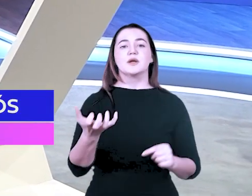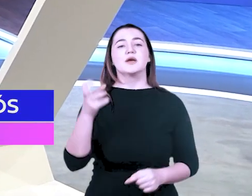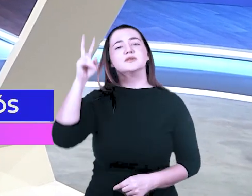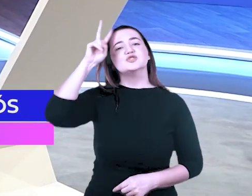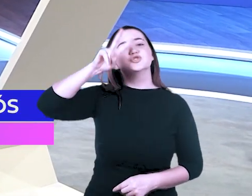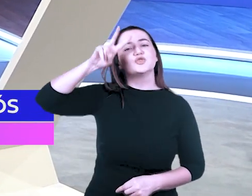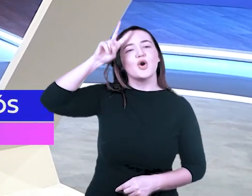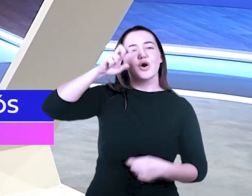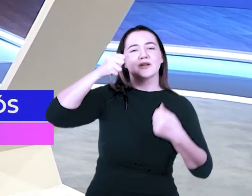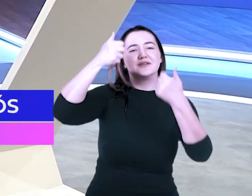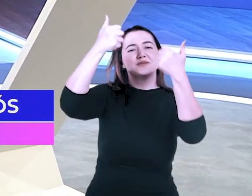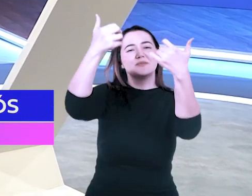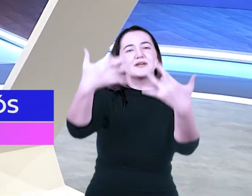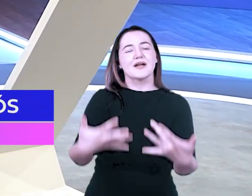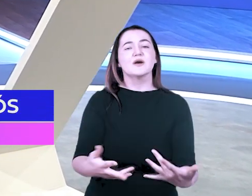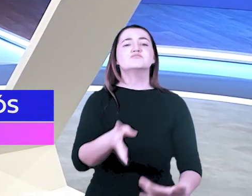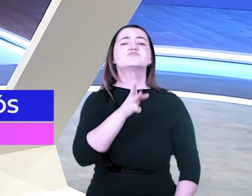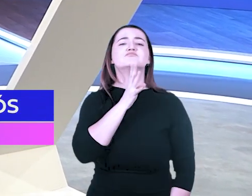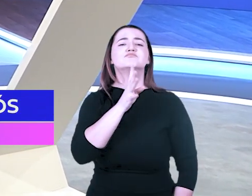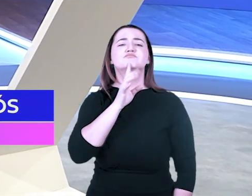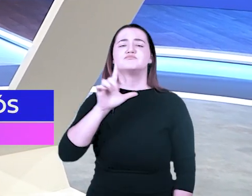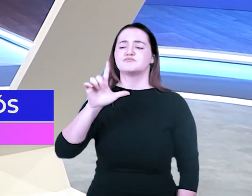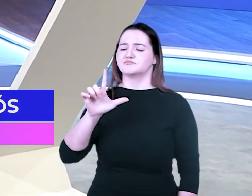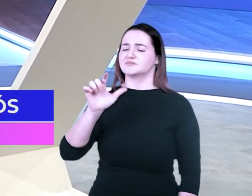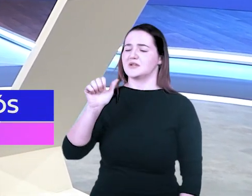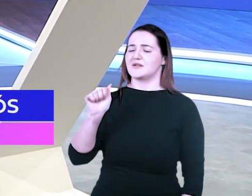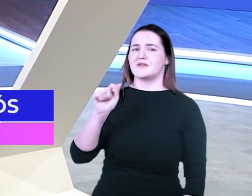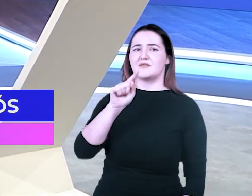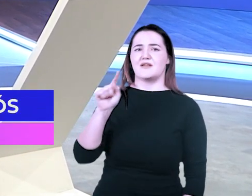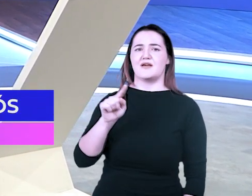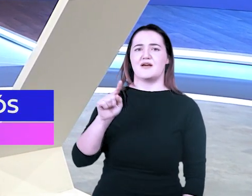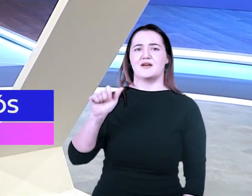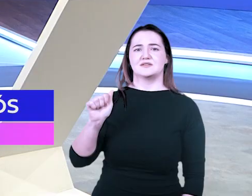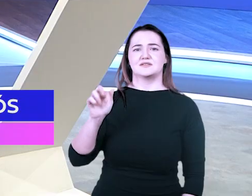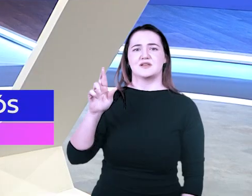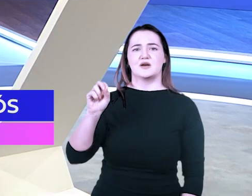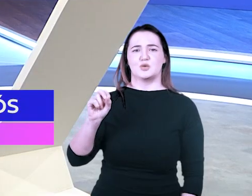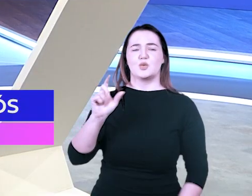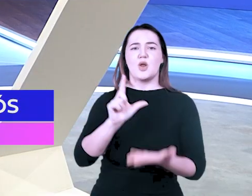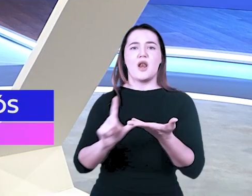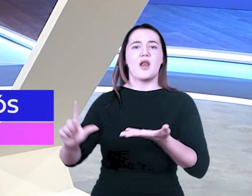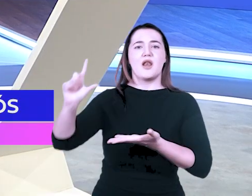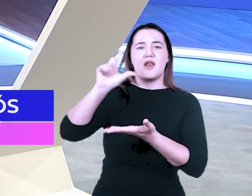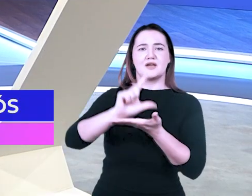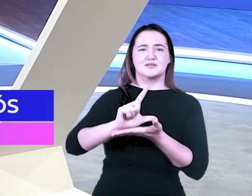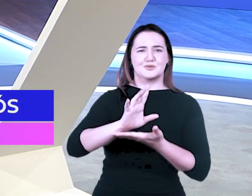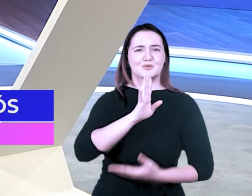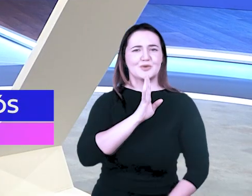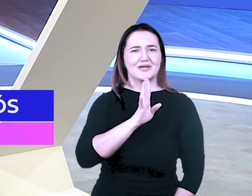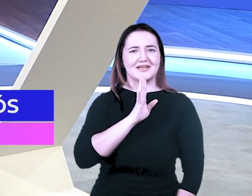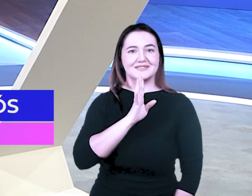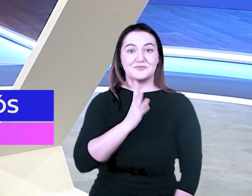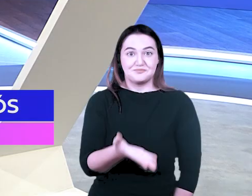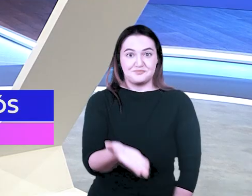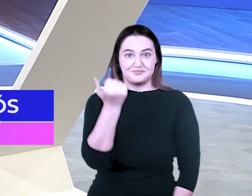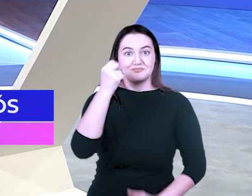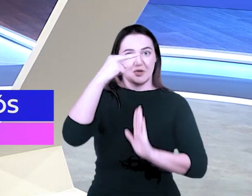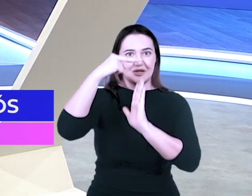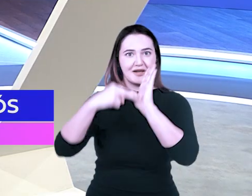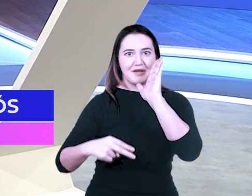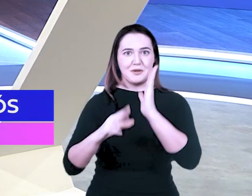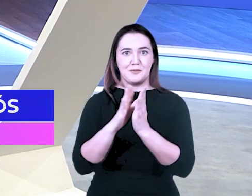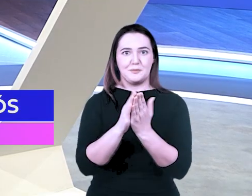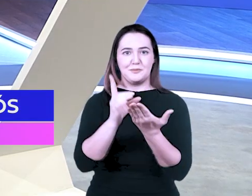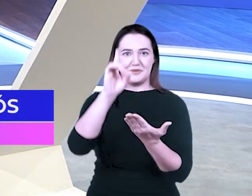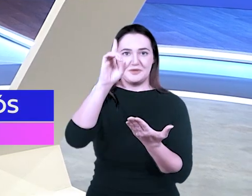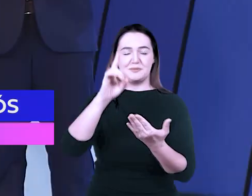a história de Lázaro, que está no Evangelho de João, no capítulo 11. Vamos lá, na Bíblia? Vamos comigo aqui para